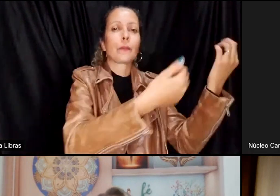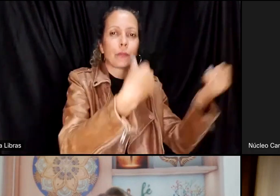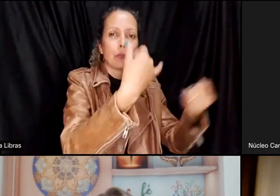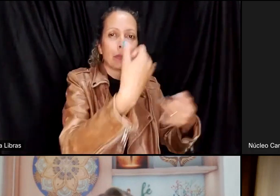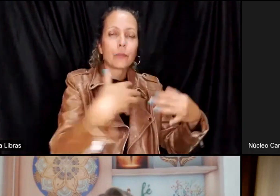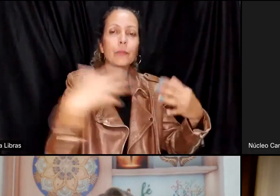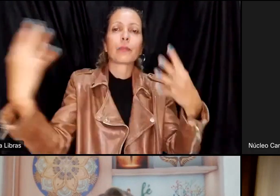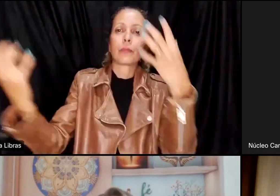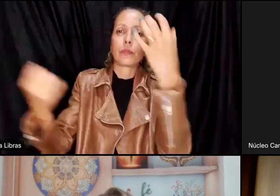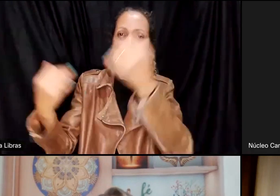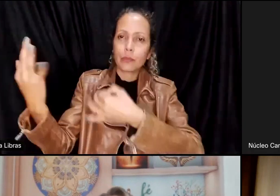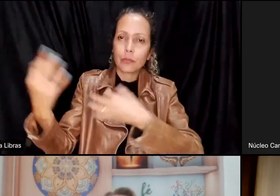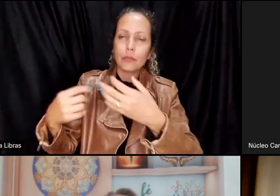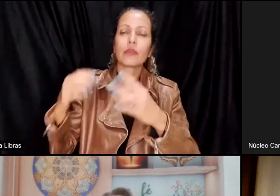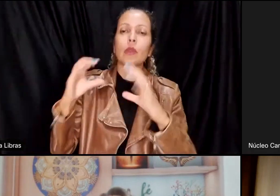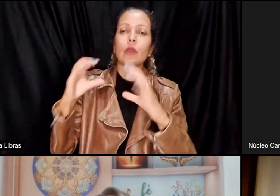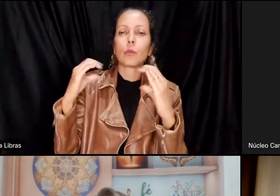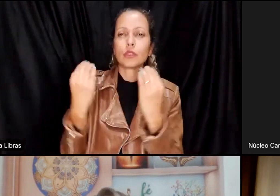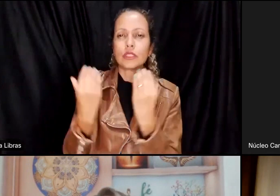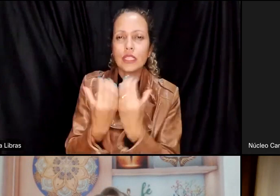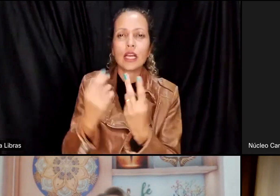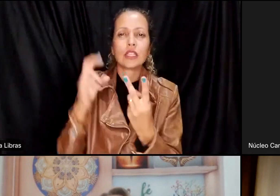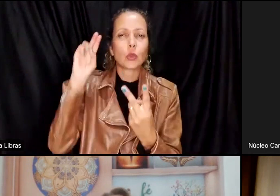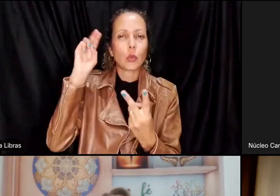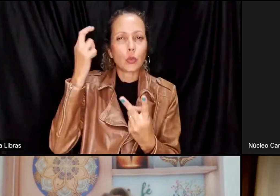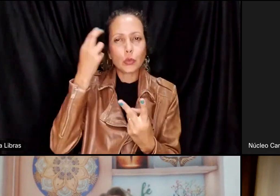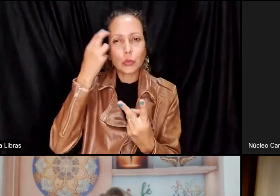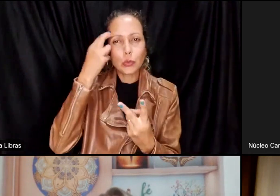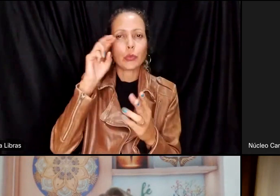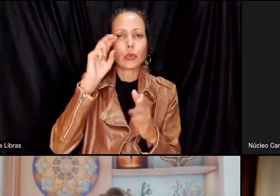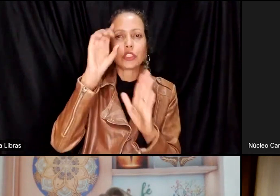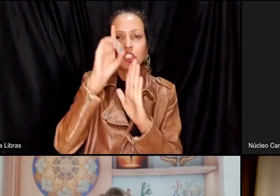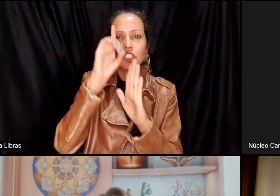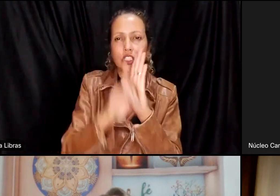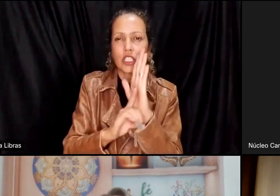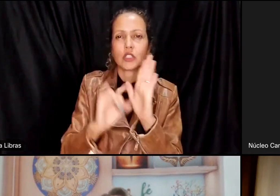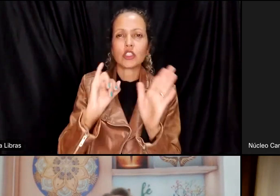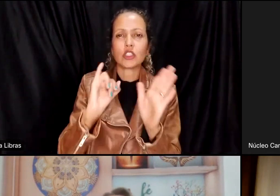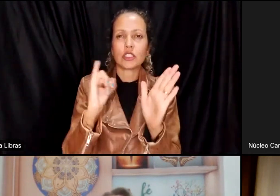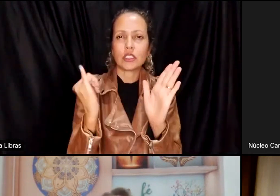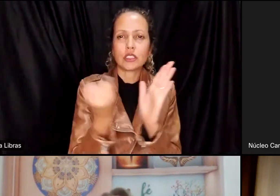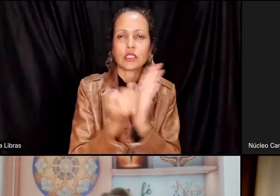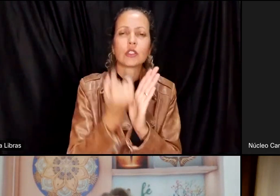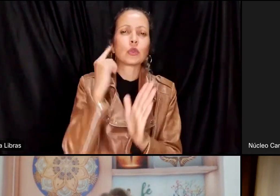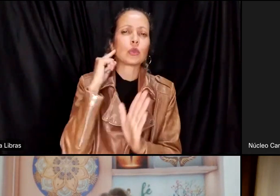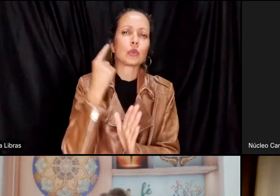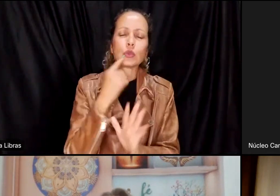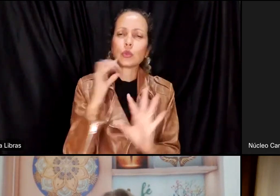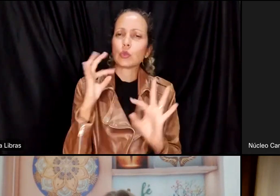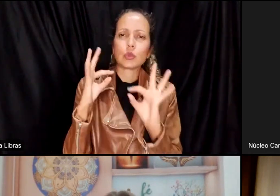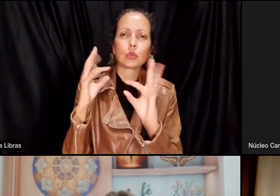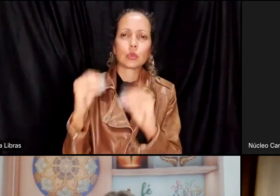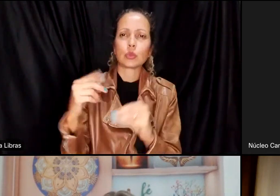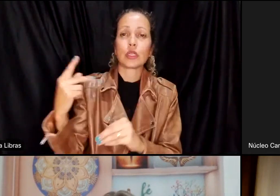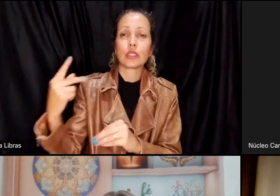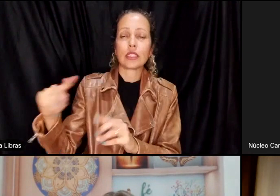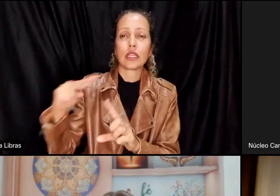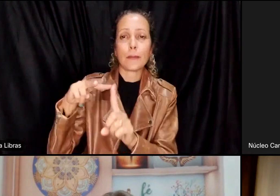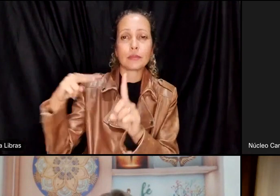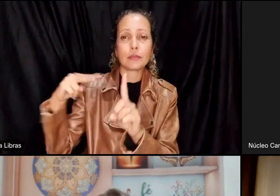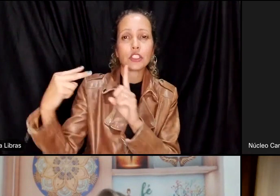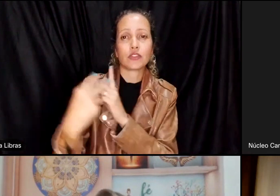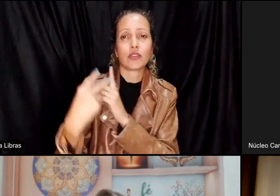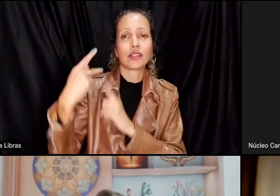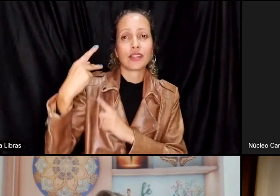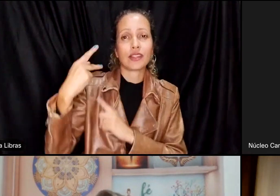comunidade surda, do direito surdo, da identidade surda, a partir da visão de pesquisadores surdos.